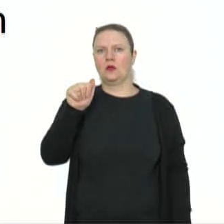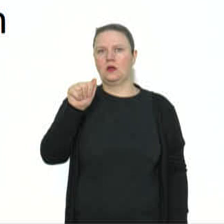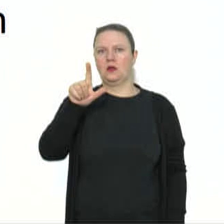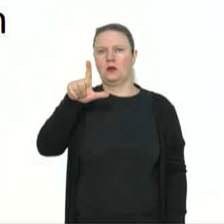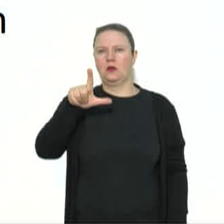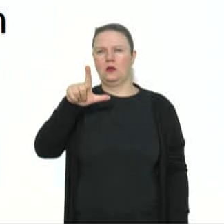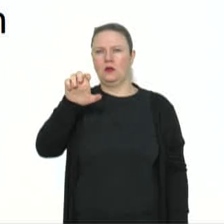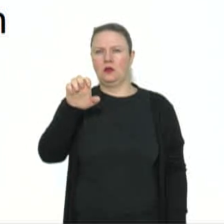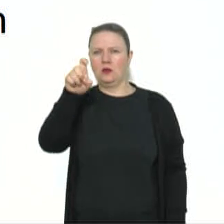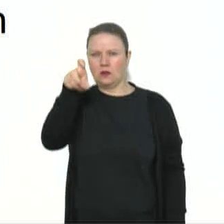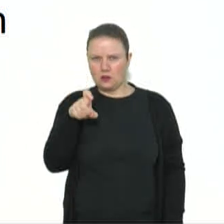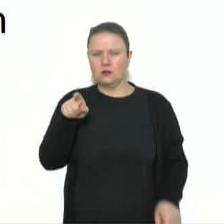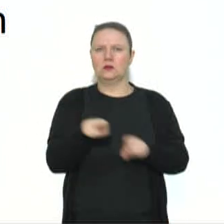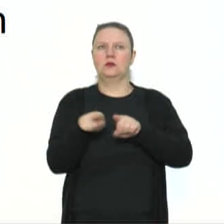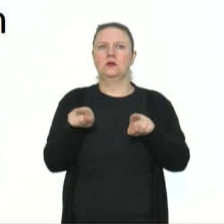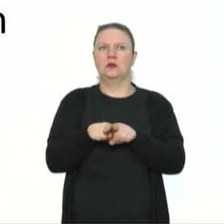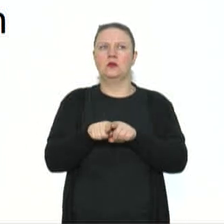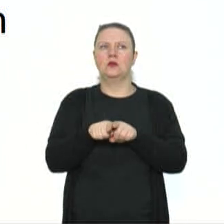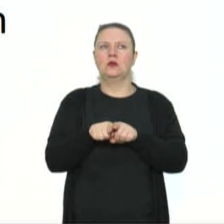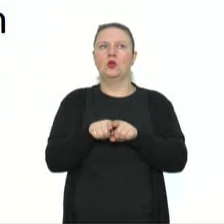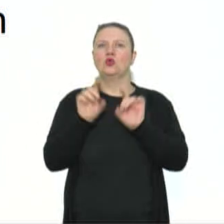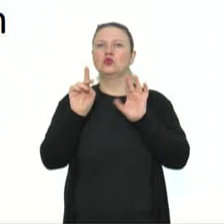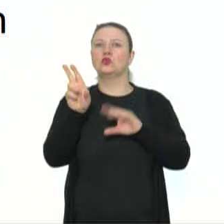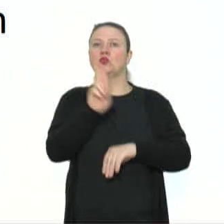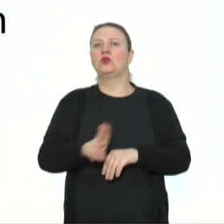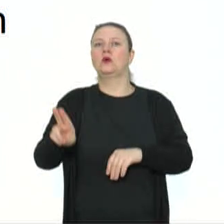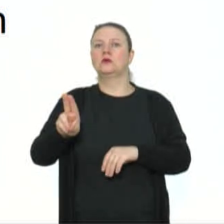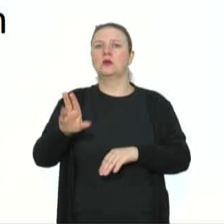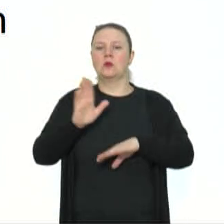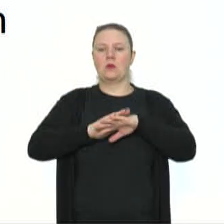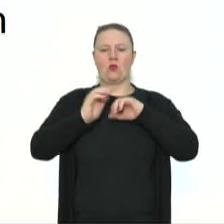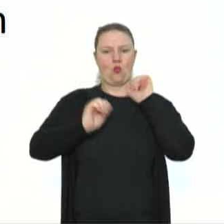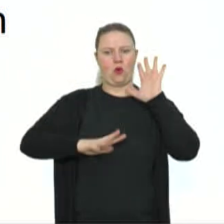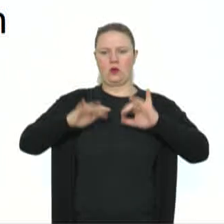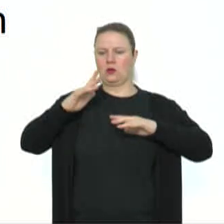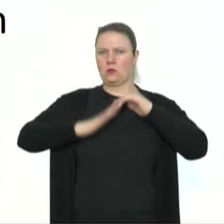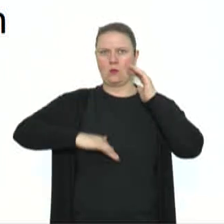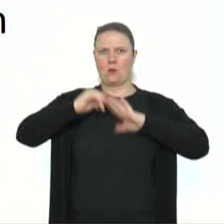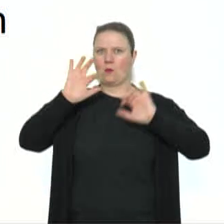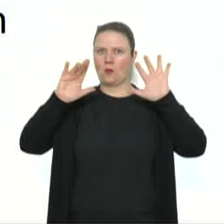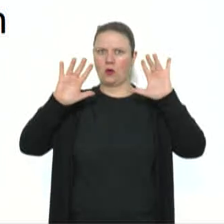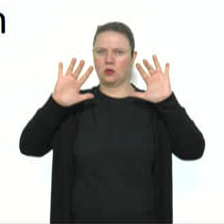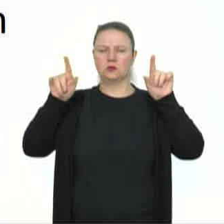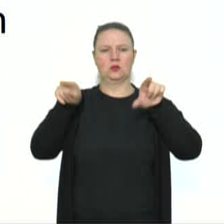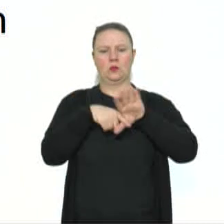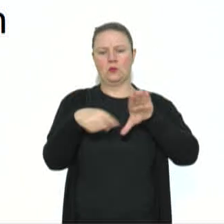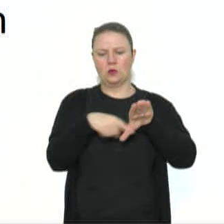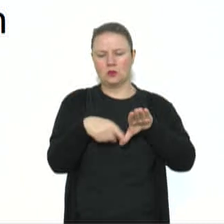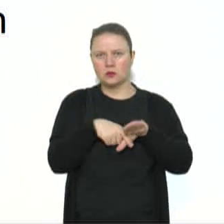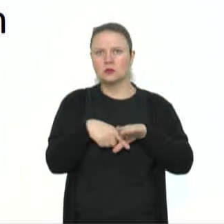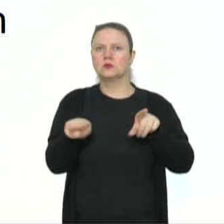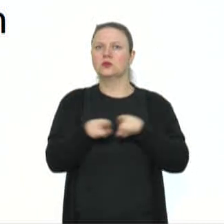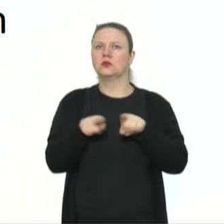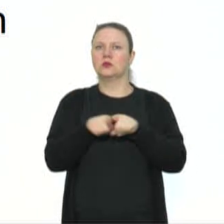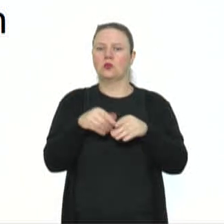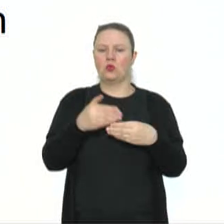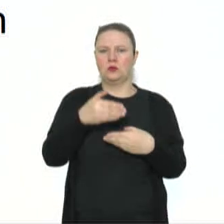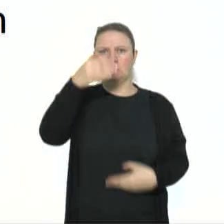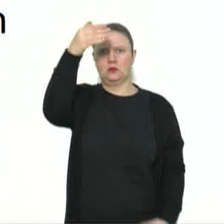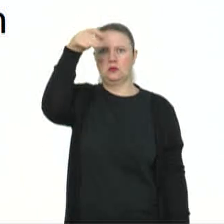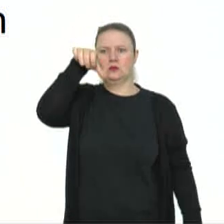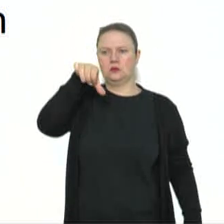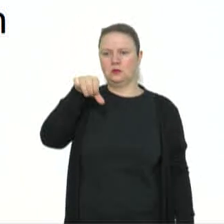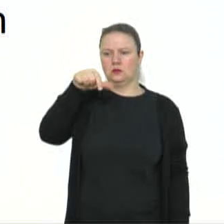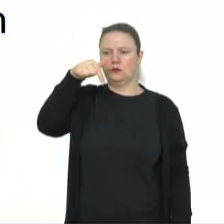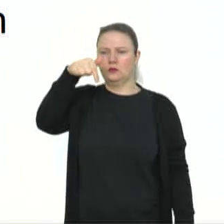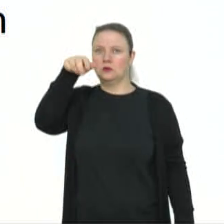após escalar usando apenas mãos e pés, sem cordas, o Monte El Capitan, que é um paredão de 975